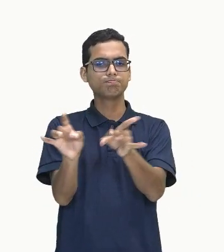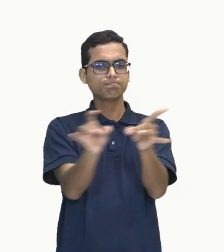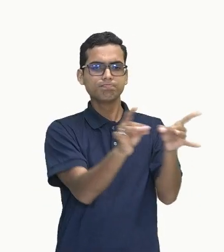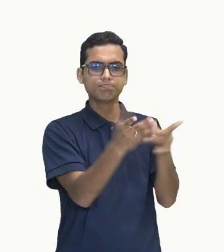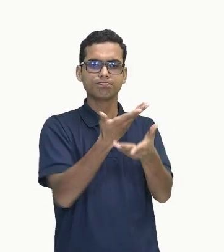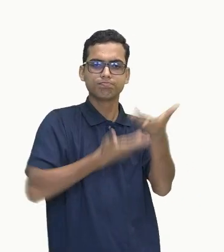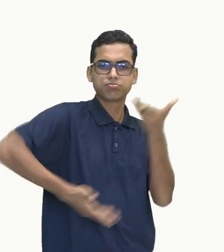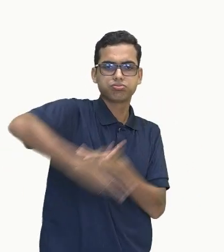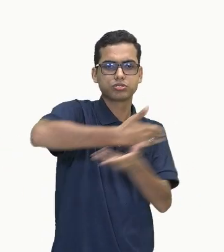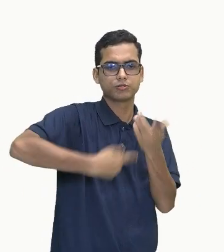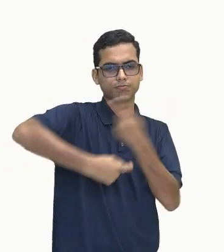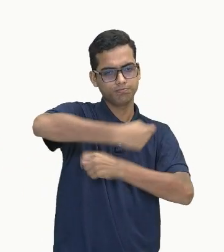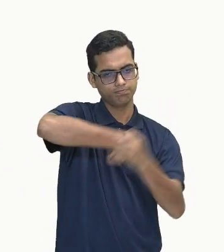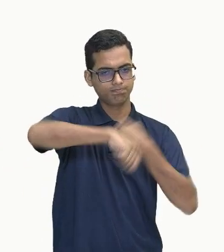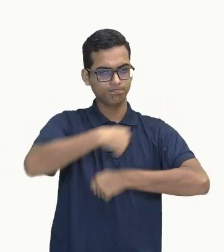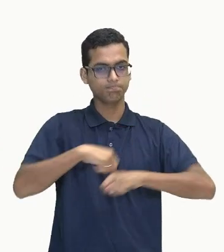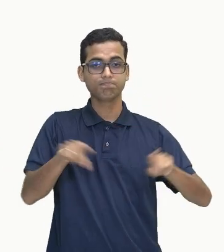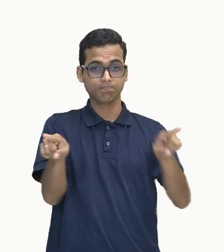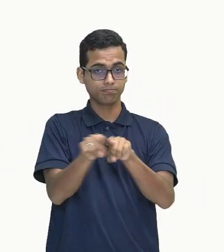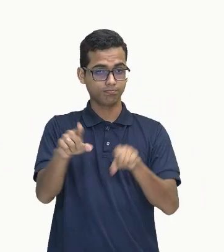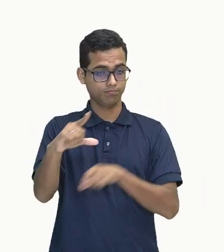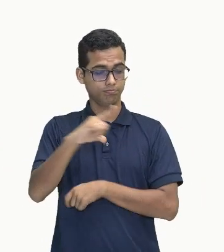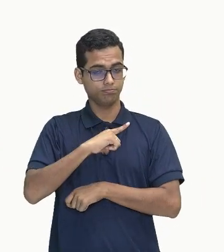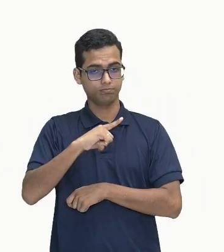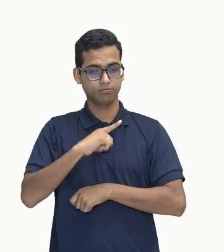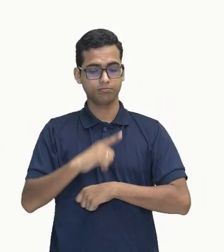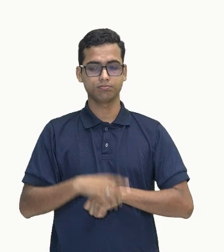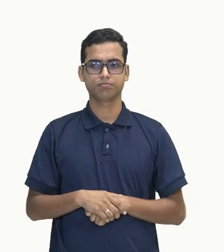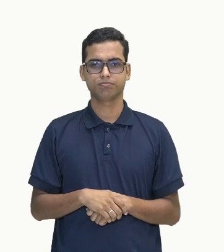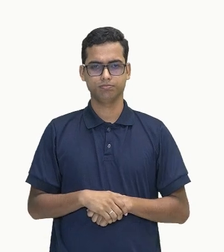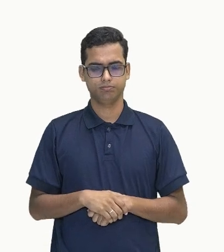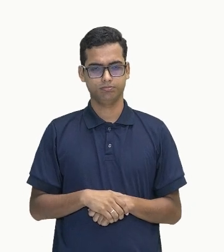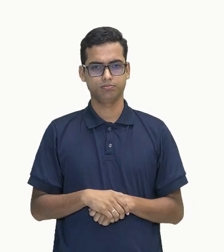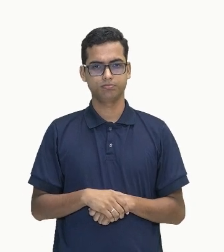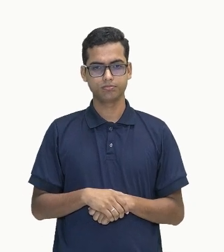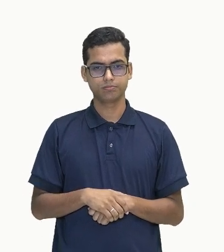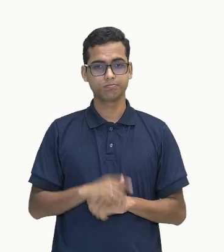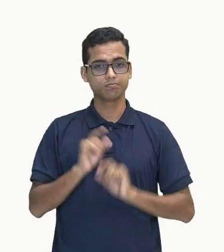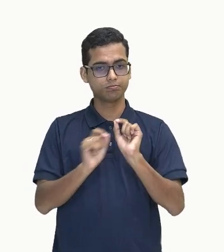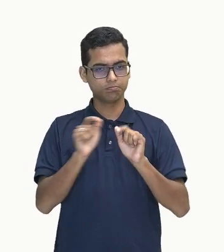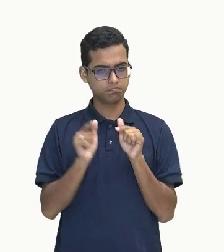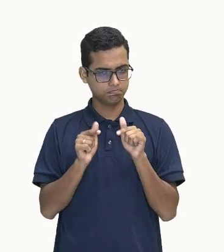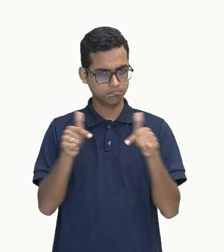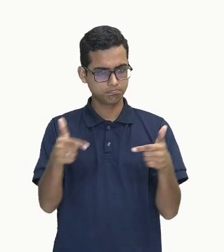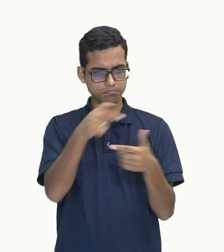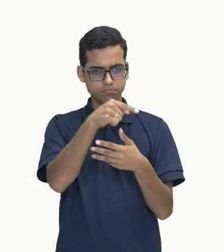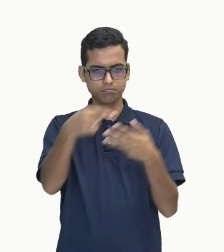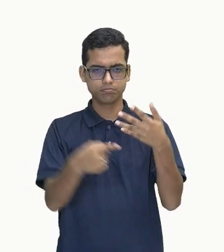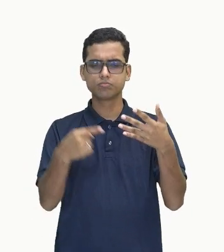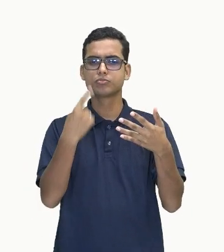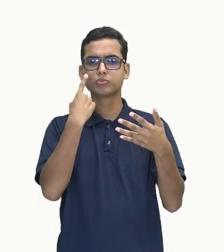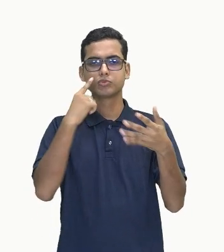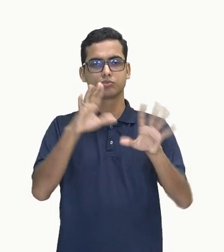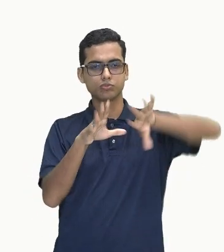a comercialização. Então, isso nós já temos aí, todas essas atividades nós já chamamos de agronegócio,